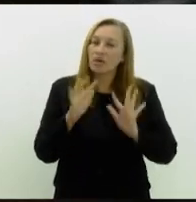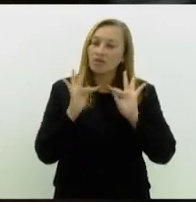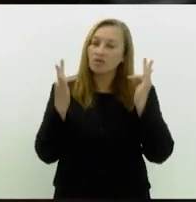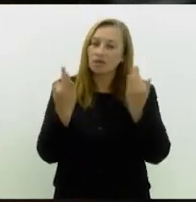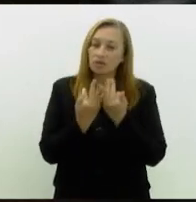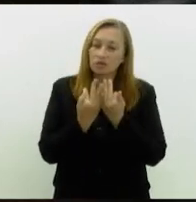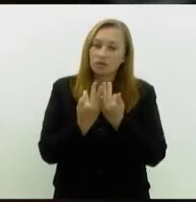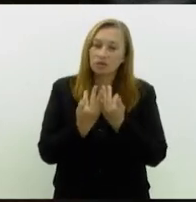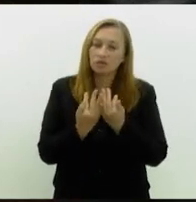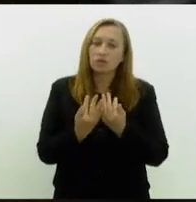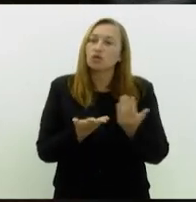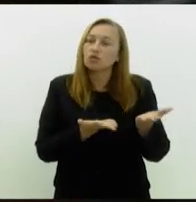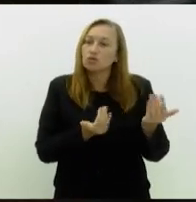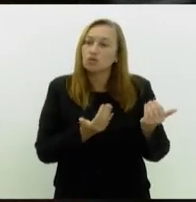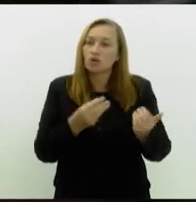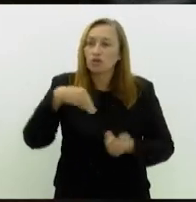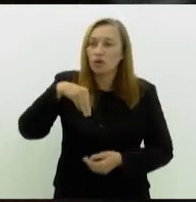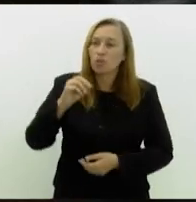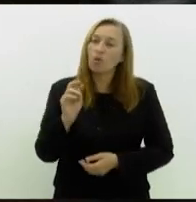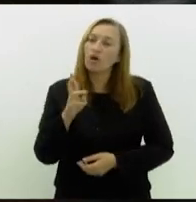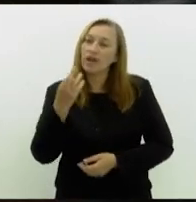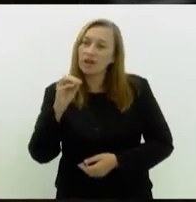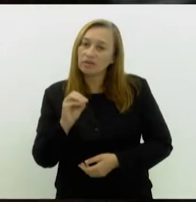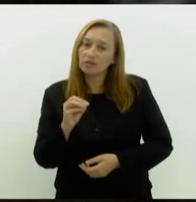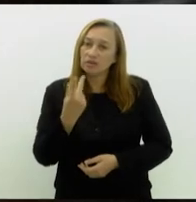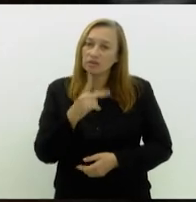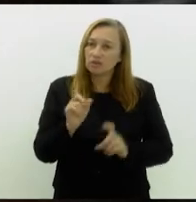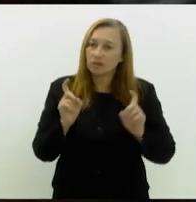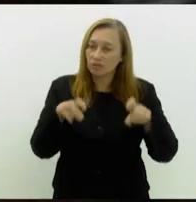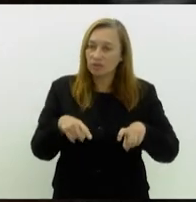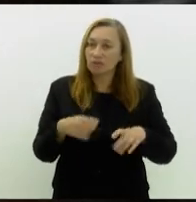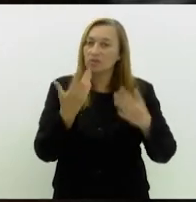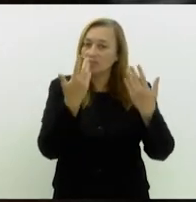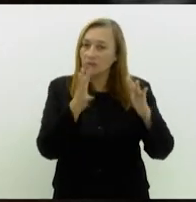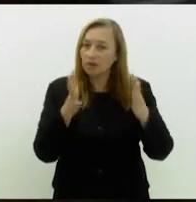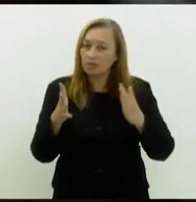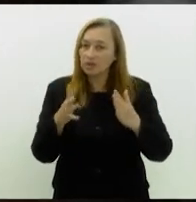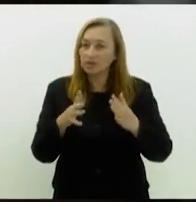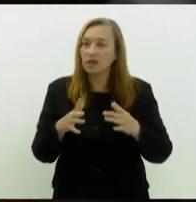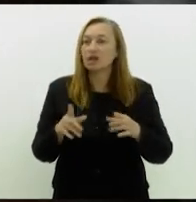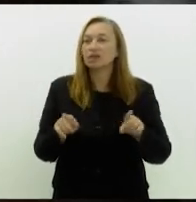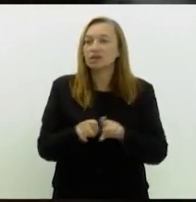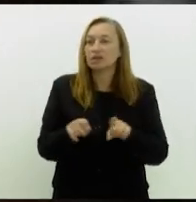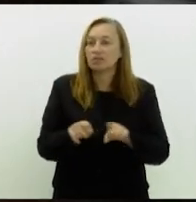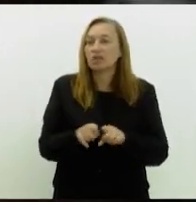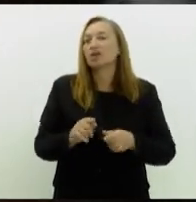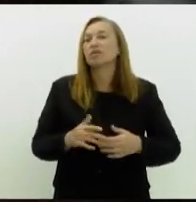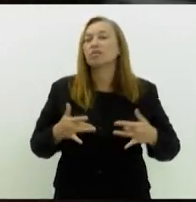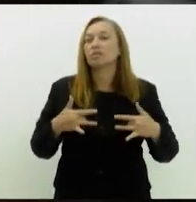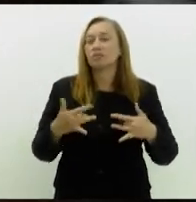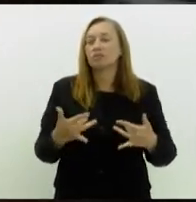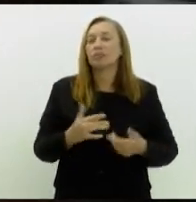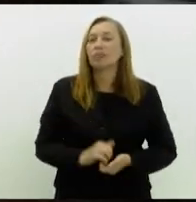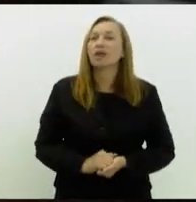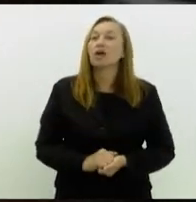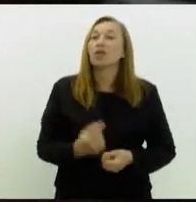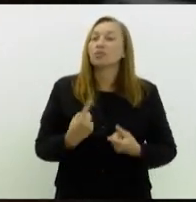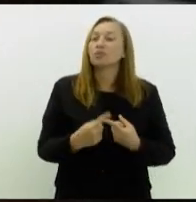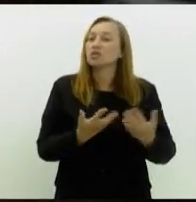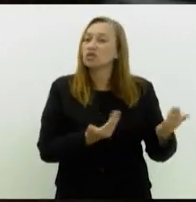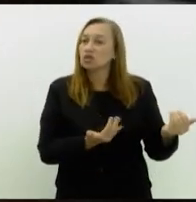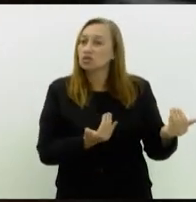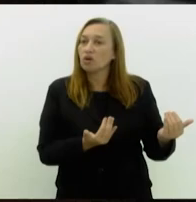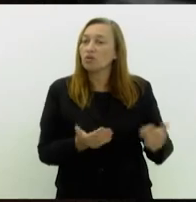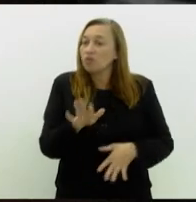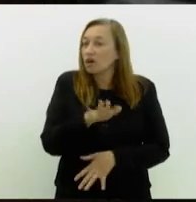do jovem Moreno eh em seu gabinete fica aqui parabenizar a vossa excelência também pelo gesto porque esse jovem Moreno foi